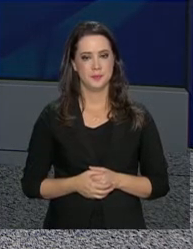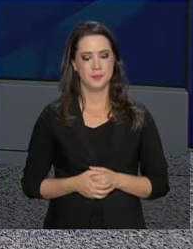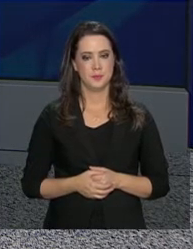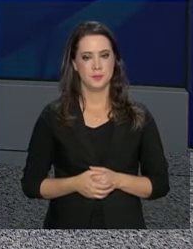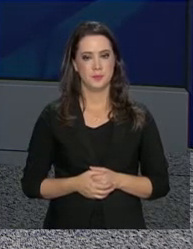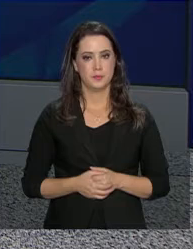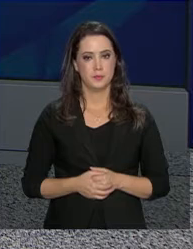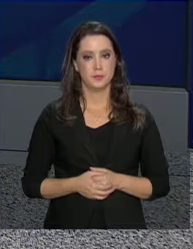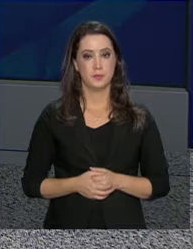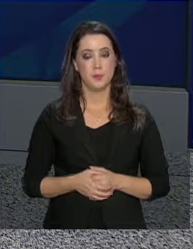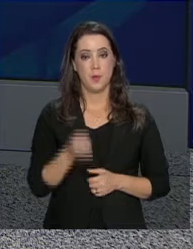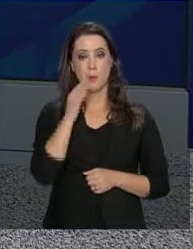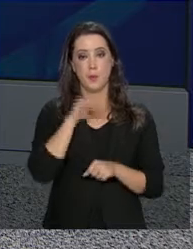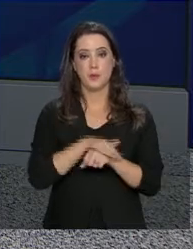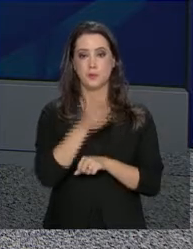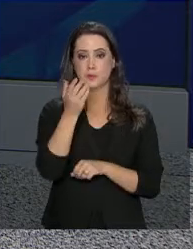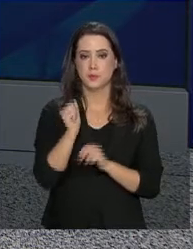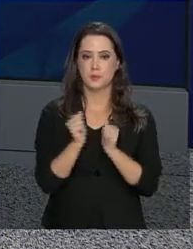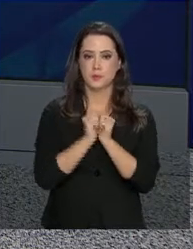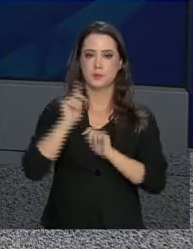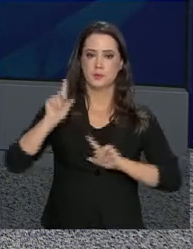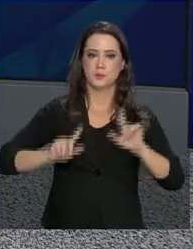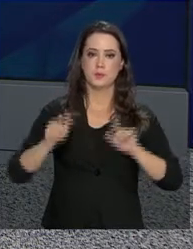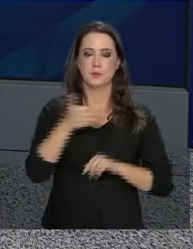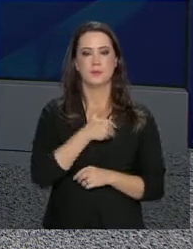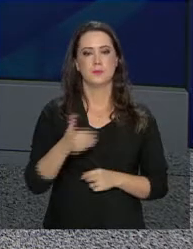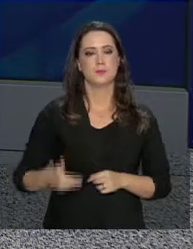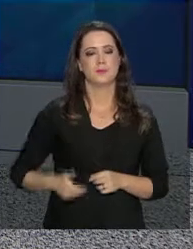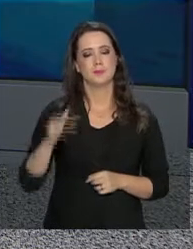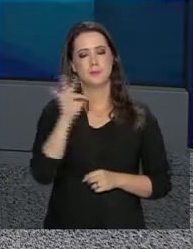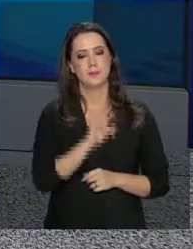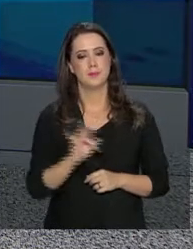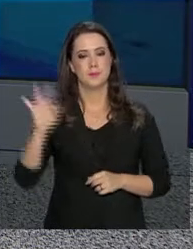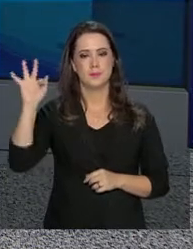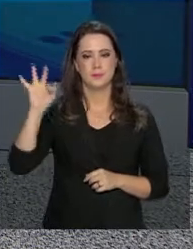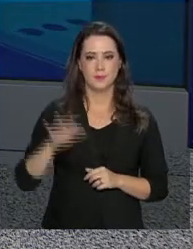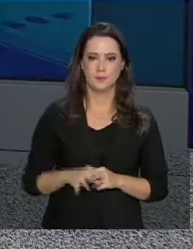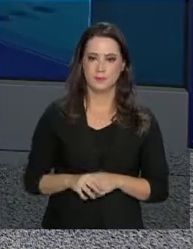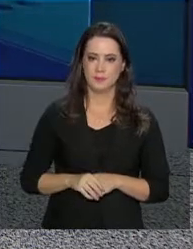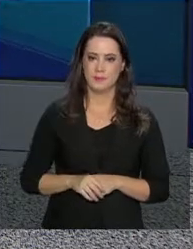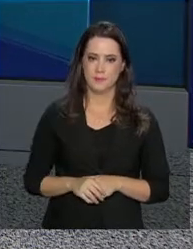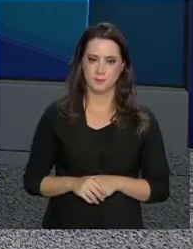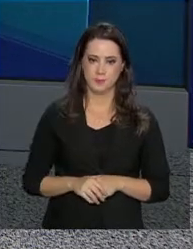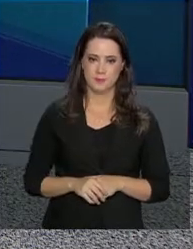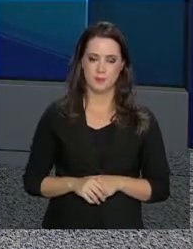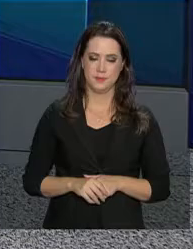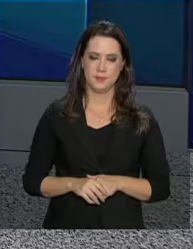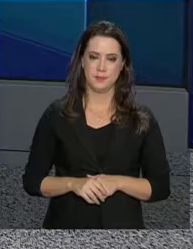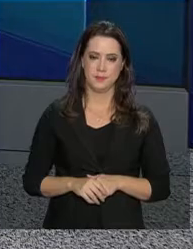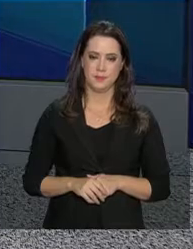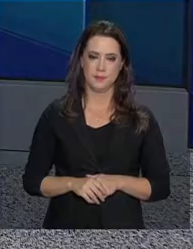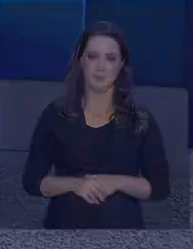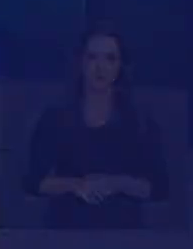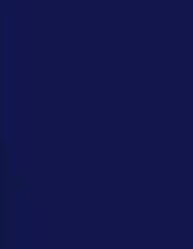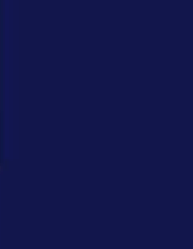87 uma boa noite pra você continue com a gente aqui na nbr a tv do governo federal